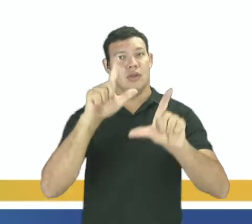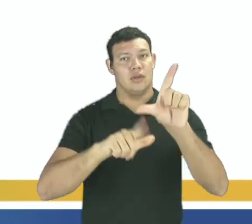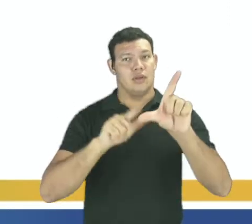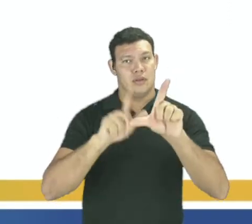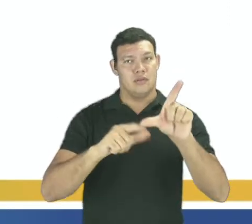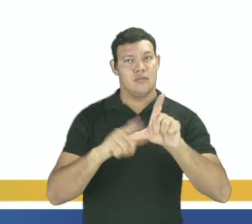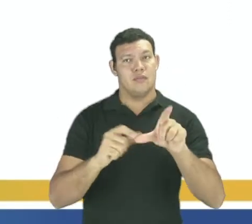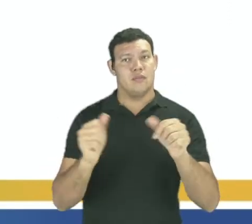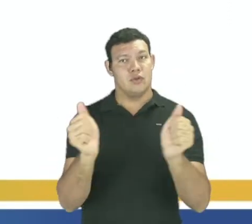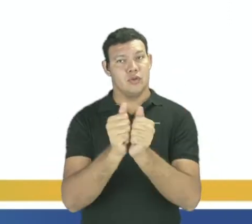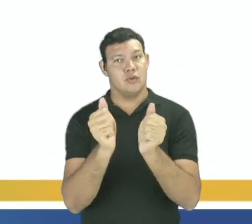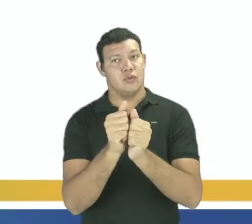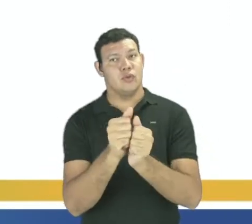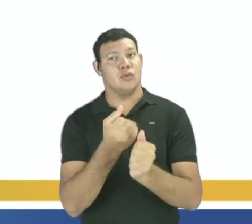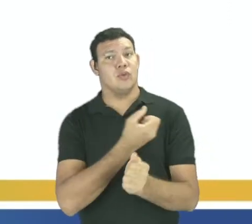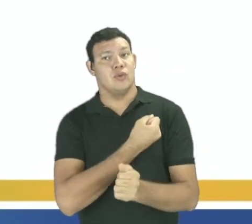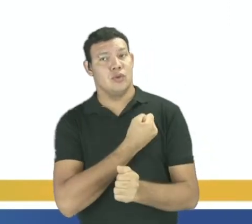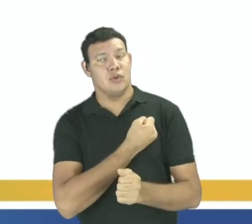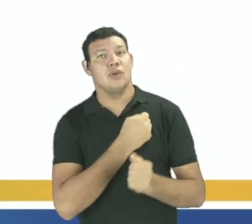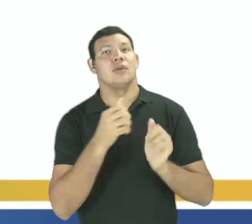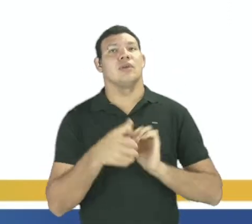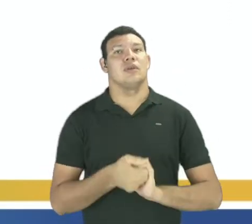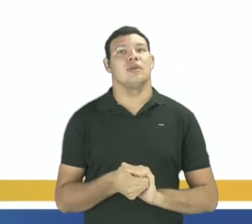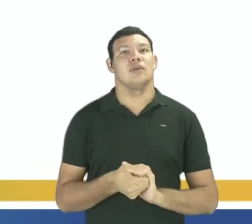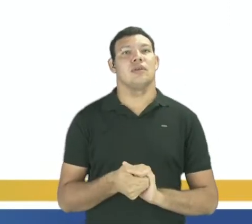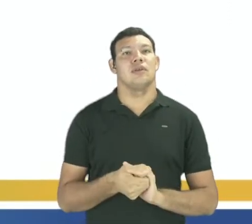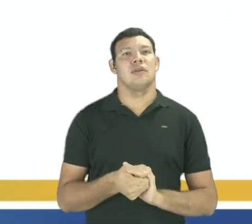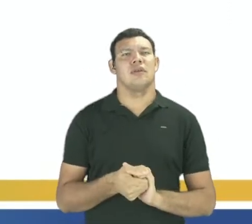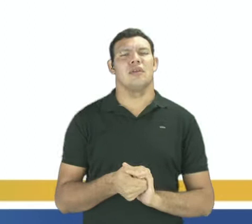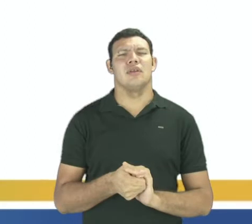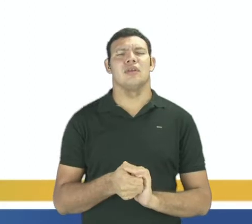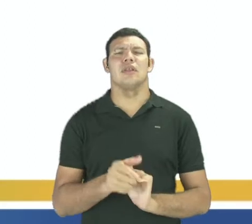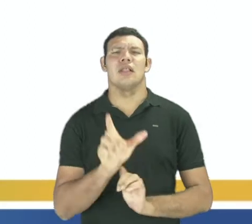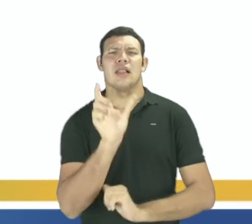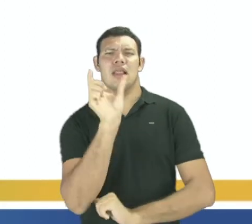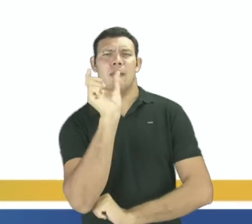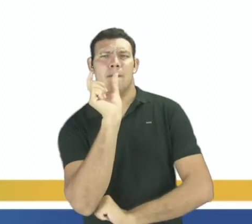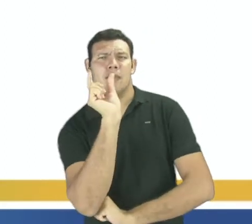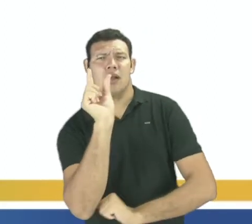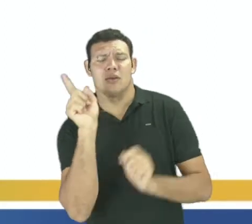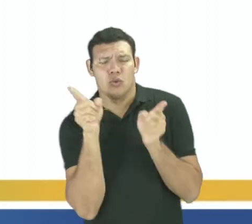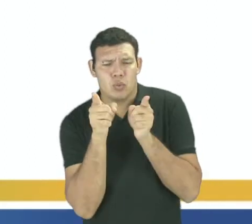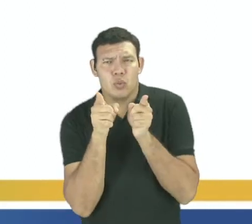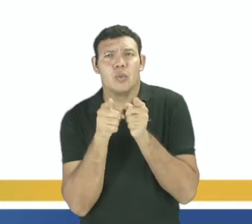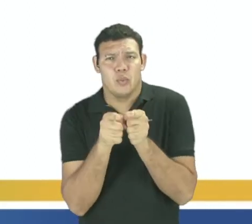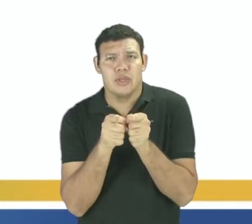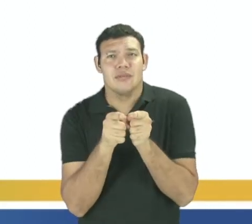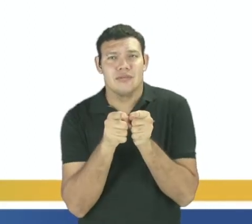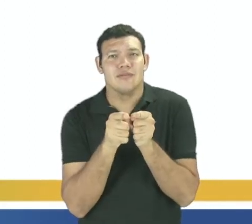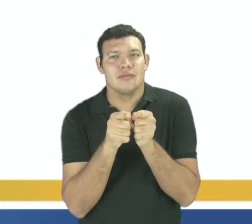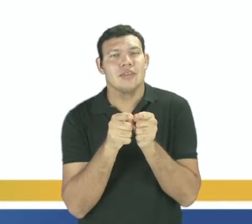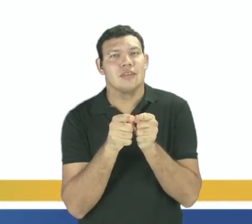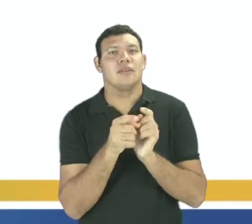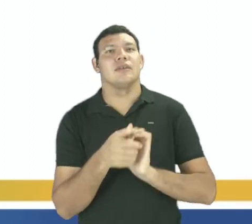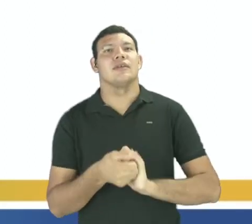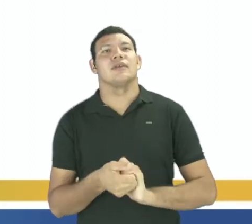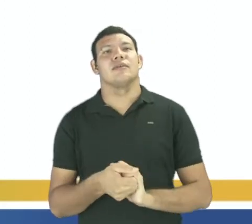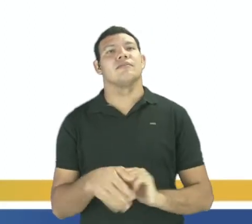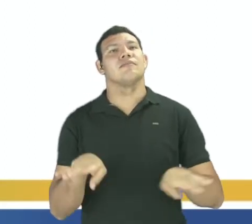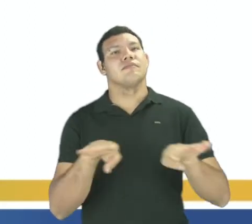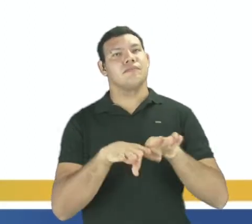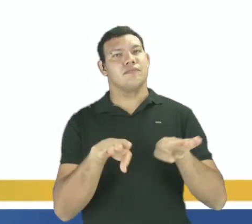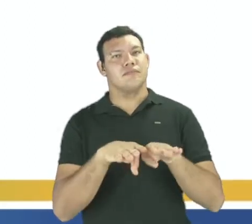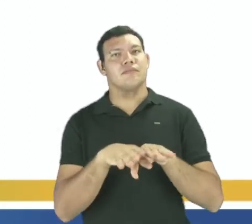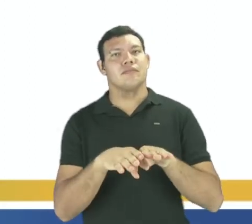Então entenda monômio como sendo a menor parte de um polinômio, sendo formado pelo coeficiente, que é um número, e